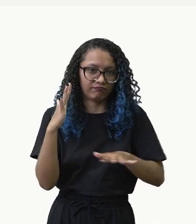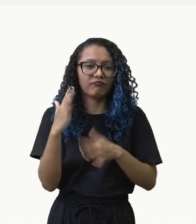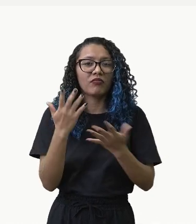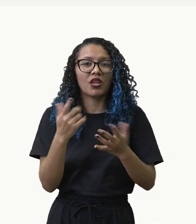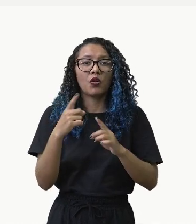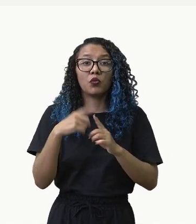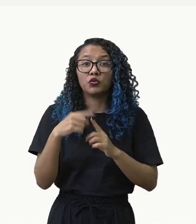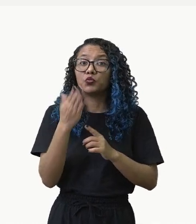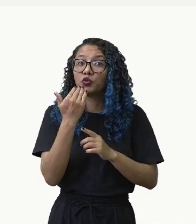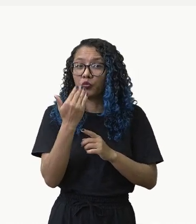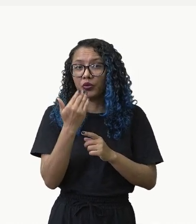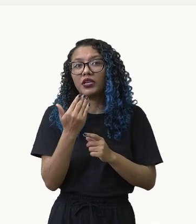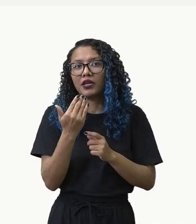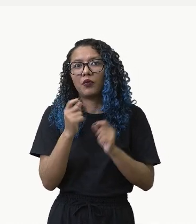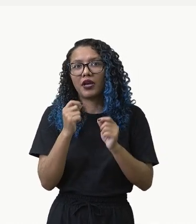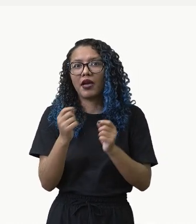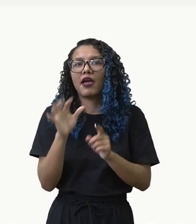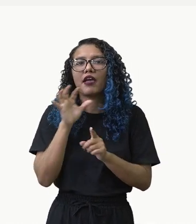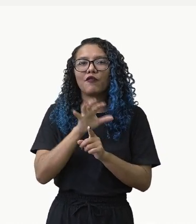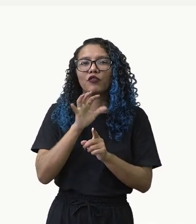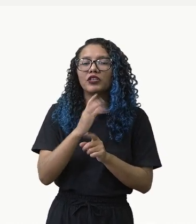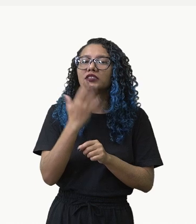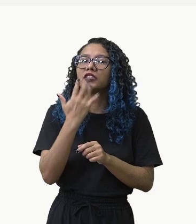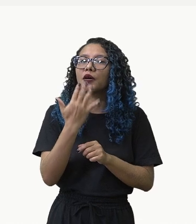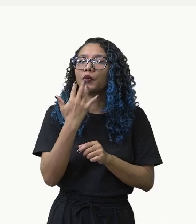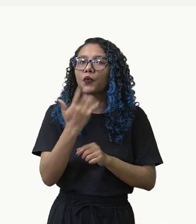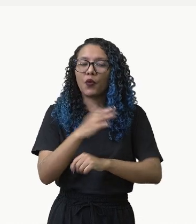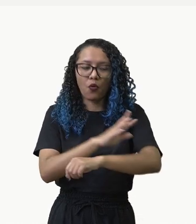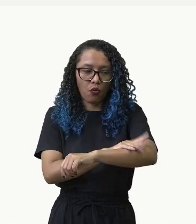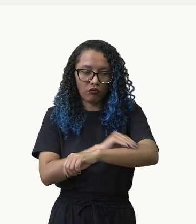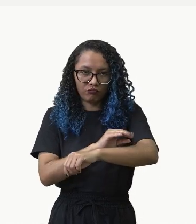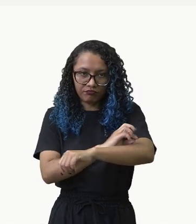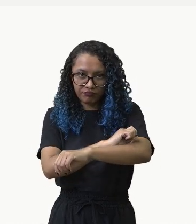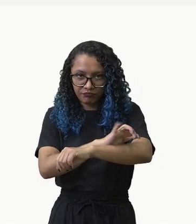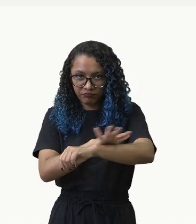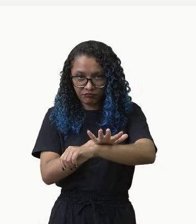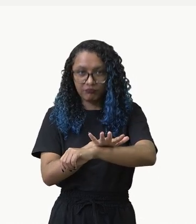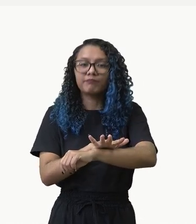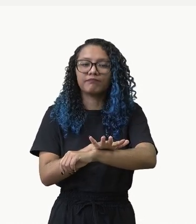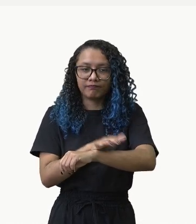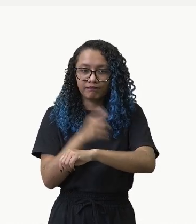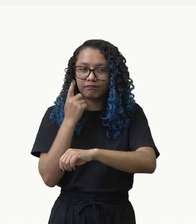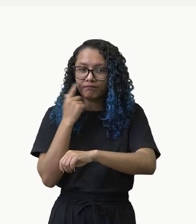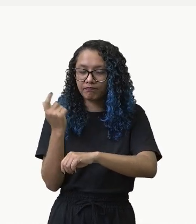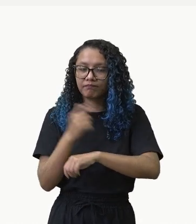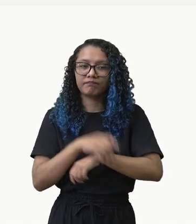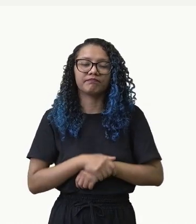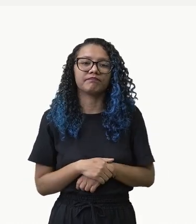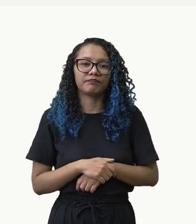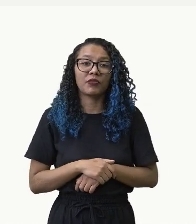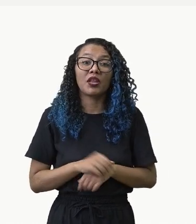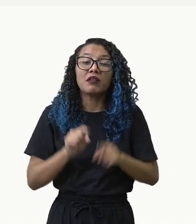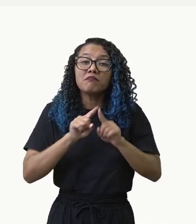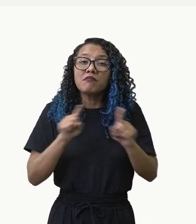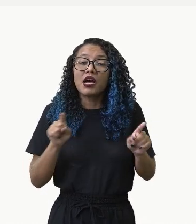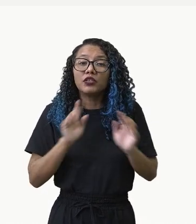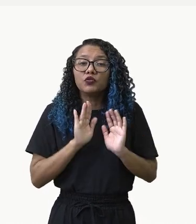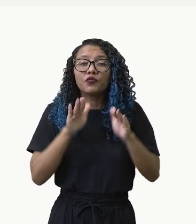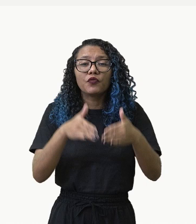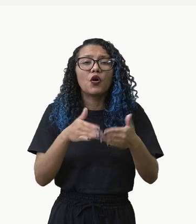encontra lá que deixa a sua plumagem dessa cor bom o que nos interessa aqui na verdade é